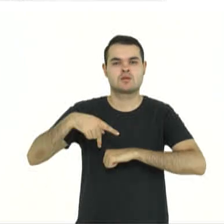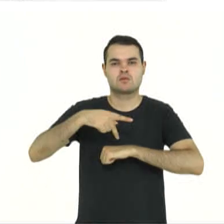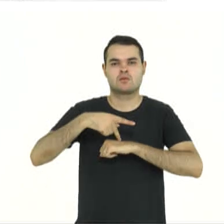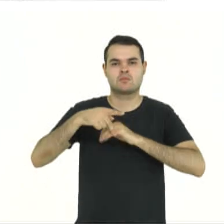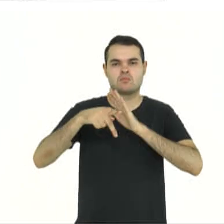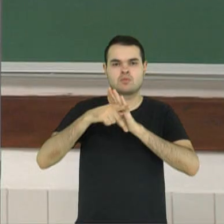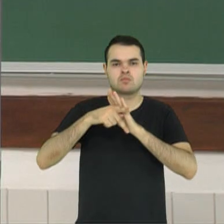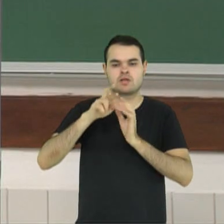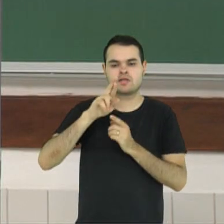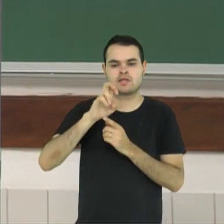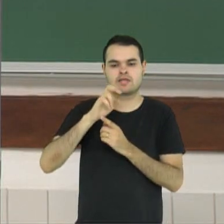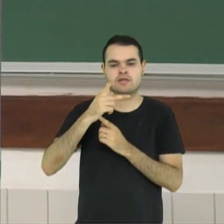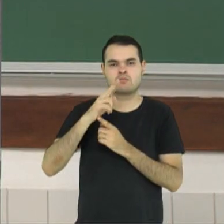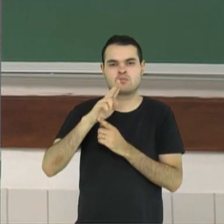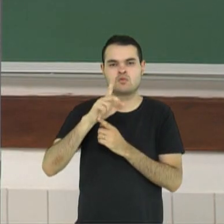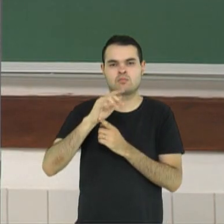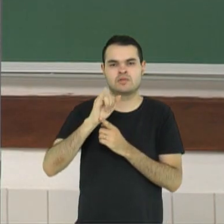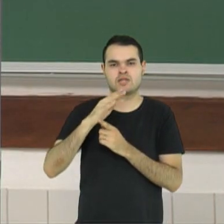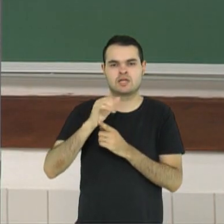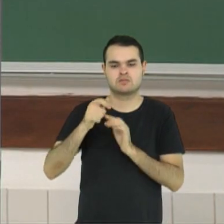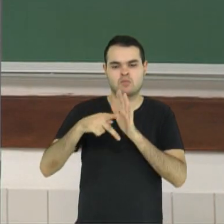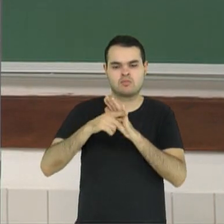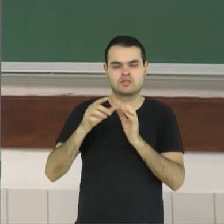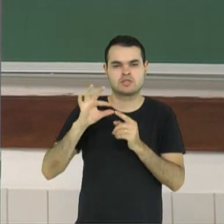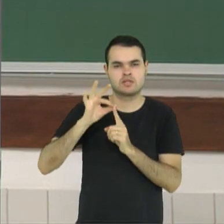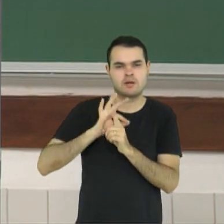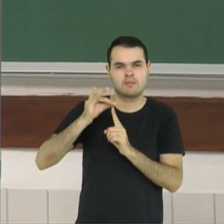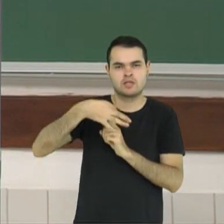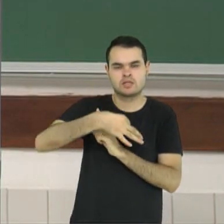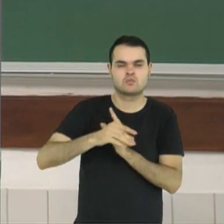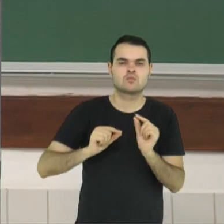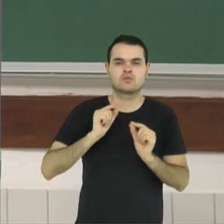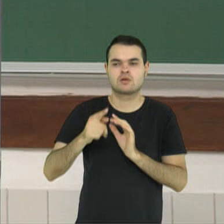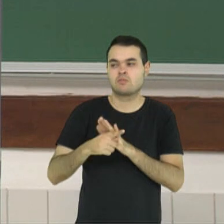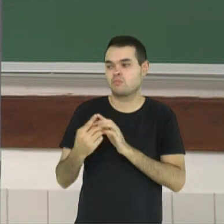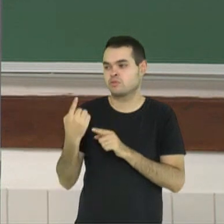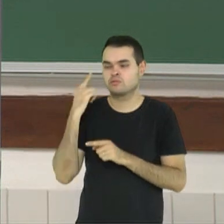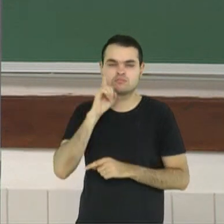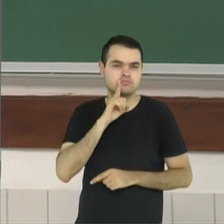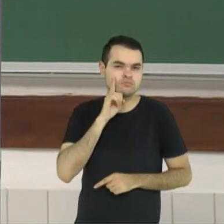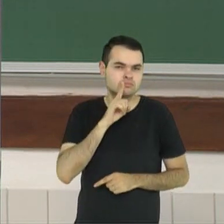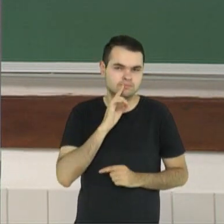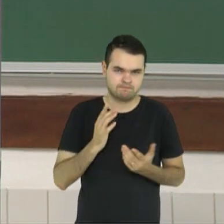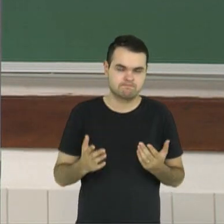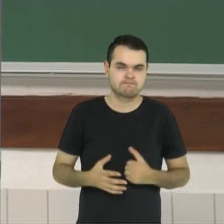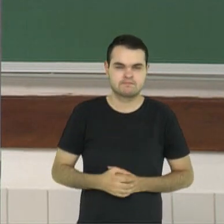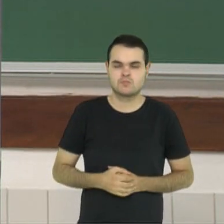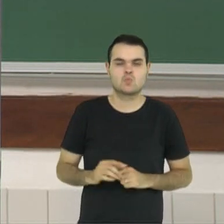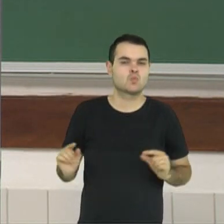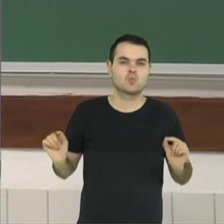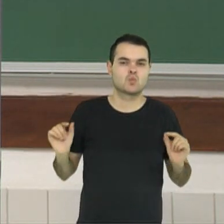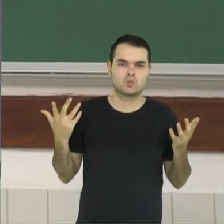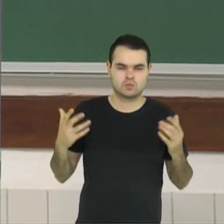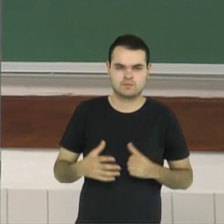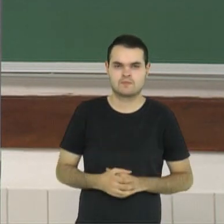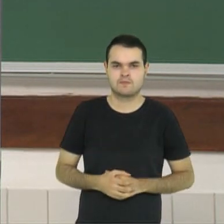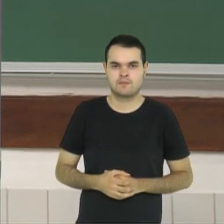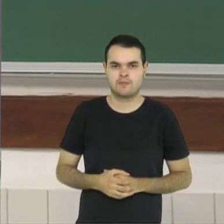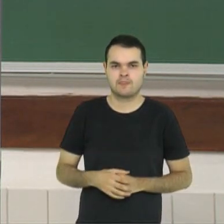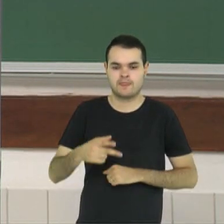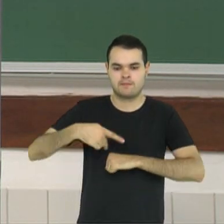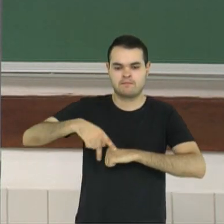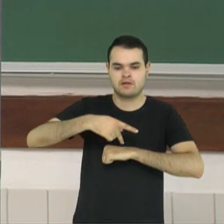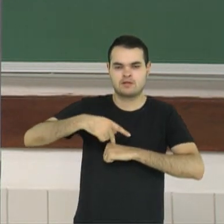das Bananas, que tem essa expressão. O que é República das Bananas? É um termo utilizado lá pelos Estados Unidos, inclusive. O que acontece? Normalmente são